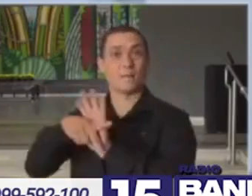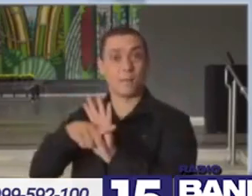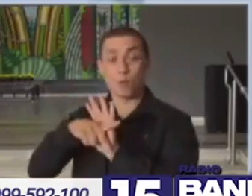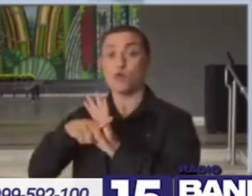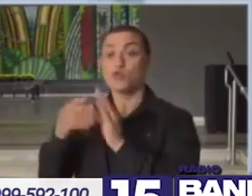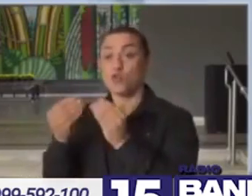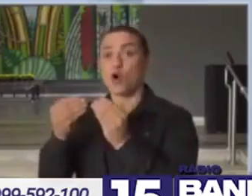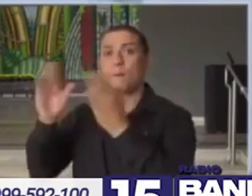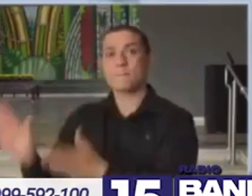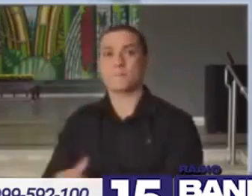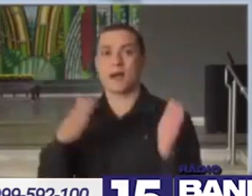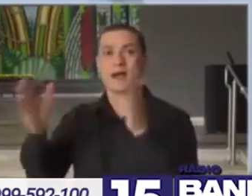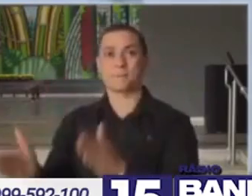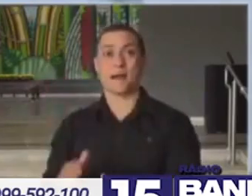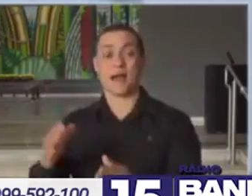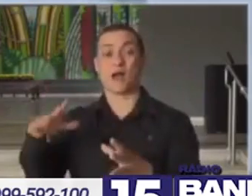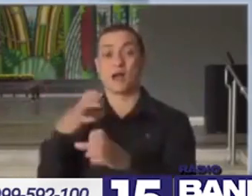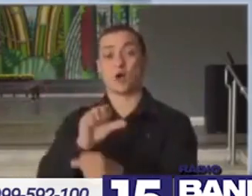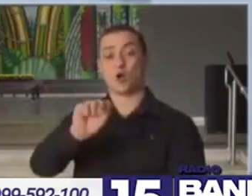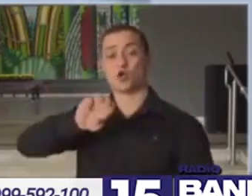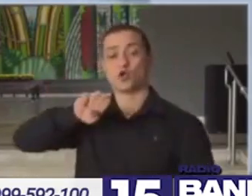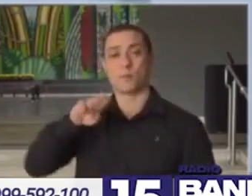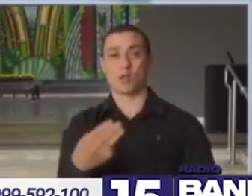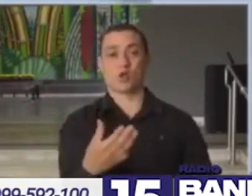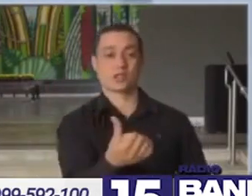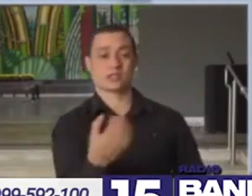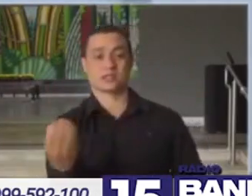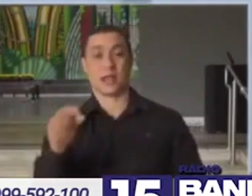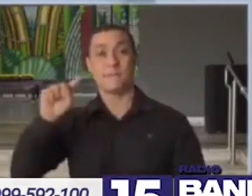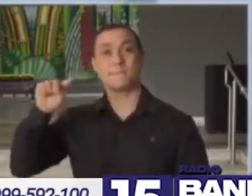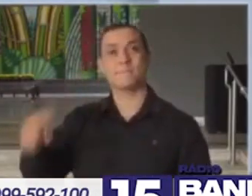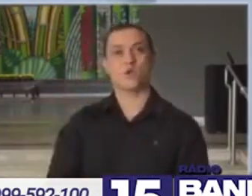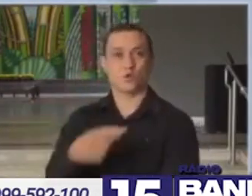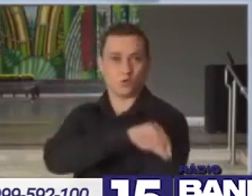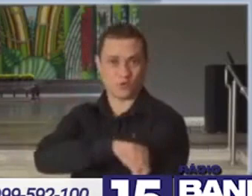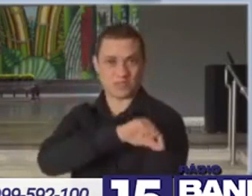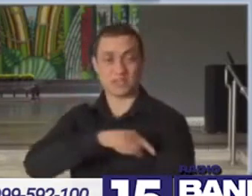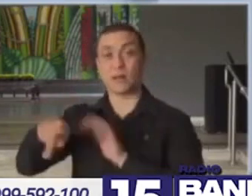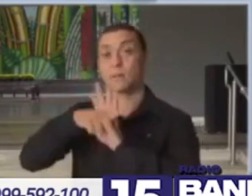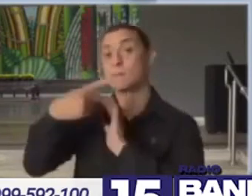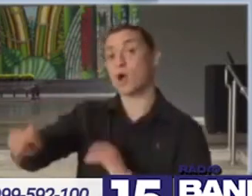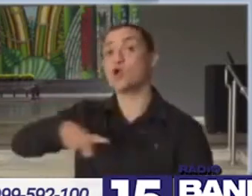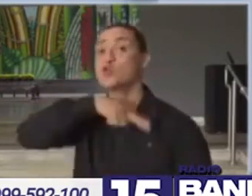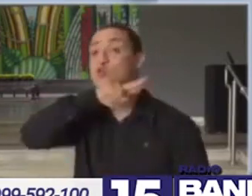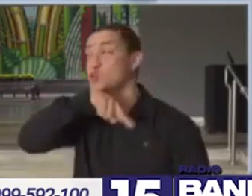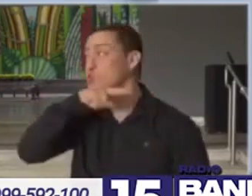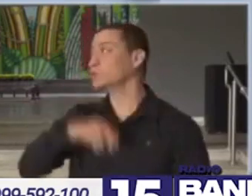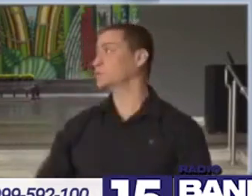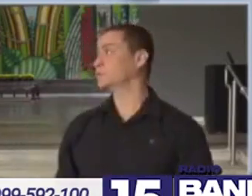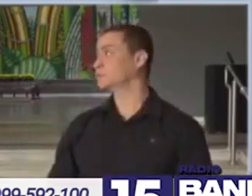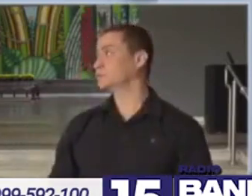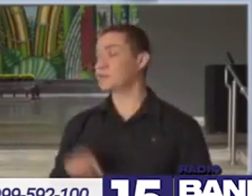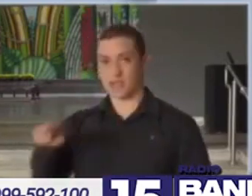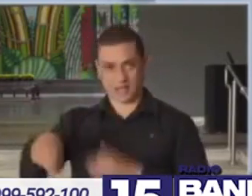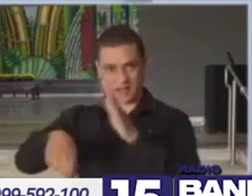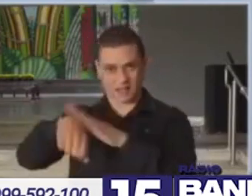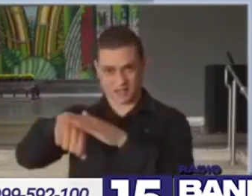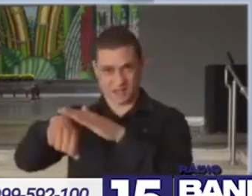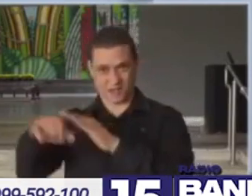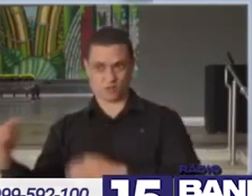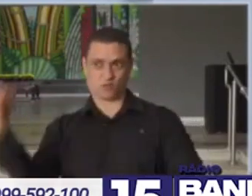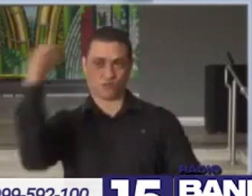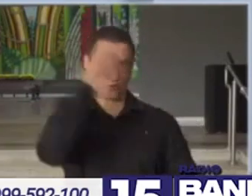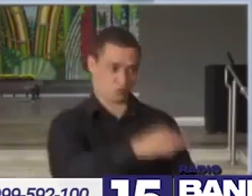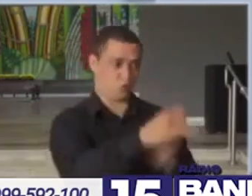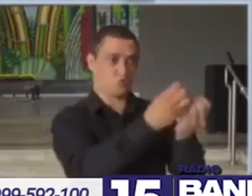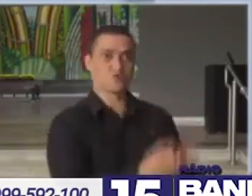ver. Olá, equipe do Butantan e todo o povo brasileiro. Em nome da Latam, aqui é o comandante Pacileu, piloto